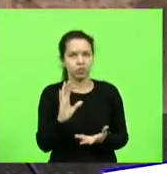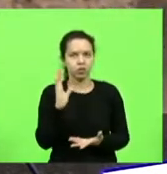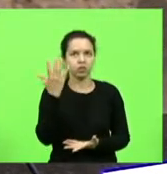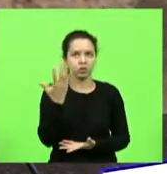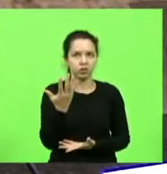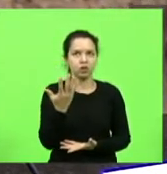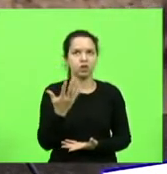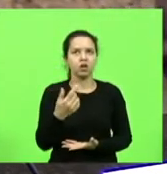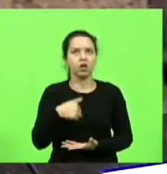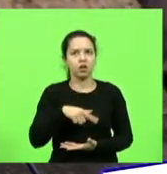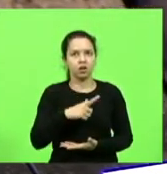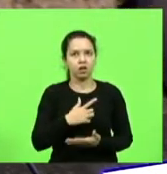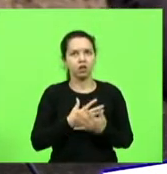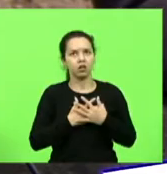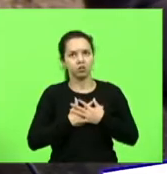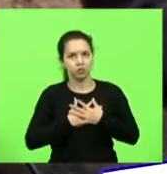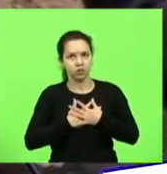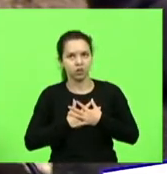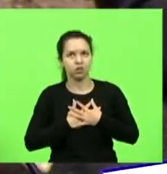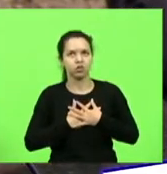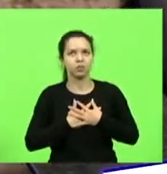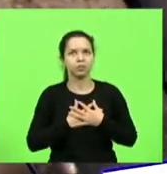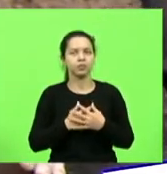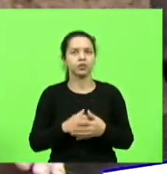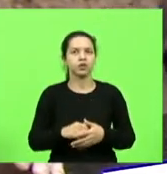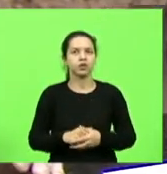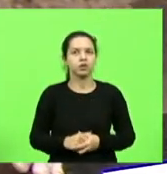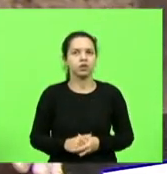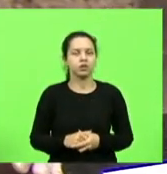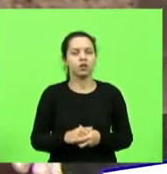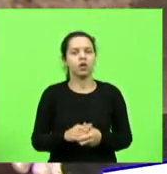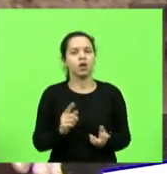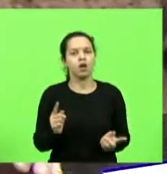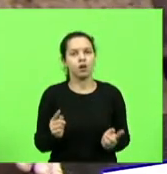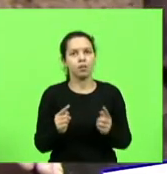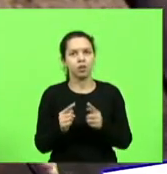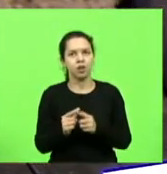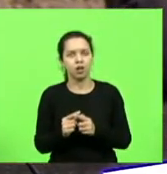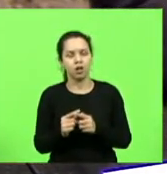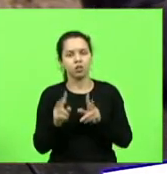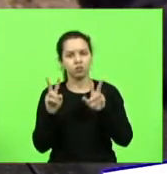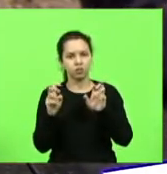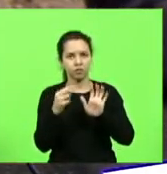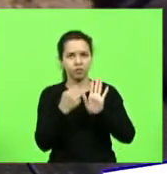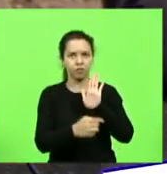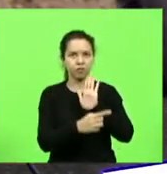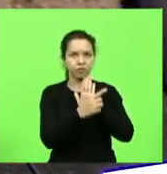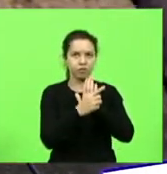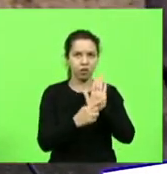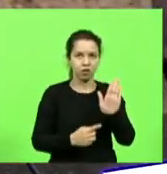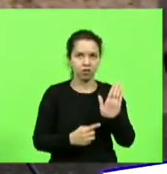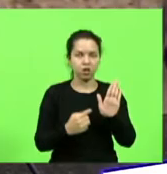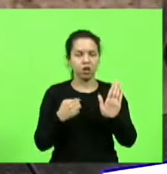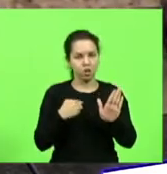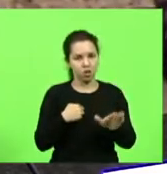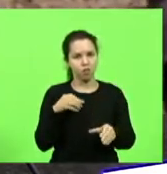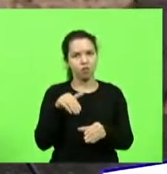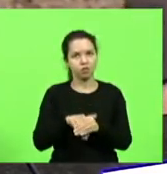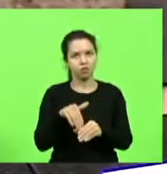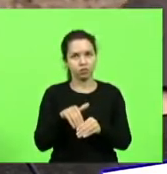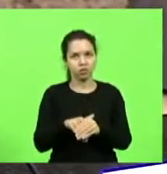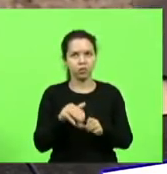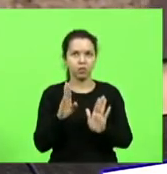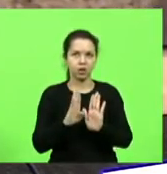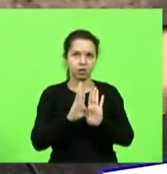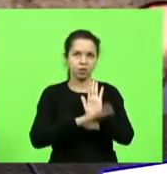toda a minha solidariedade. Em relação ao veto, eu votarei pela derrubada do